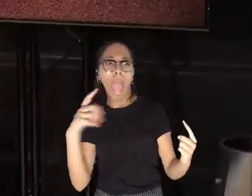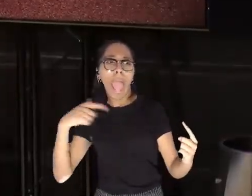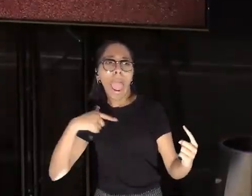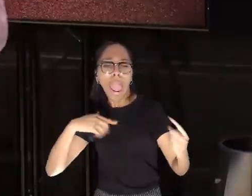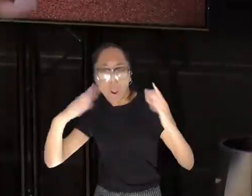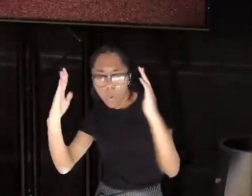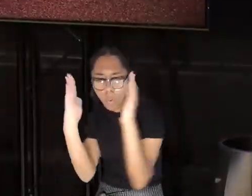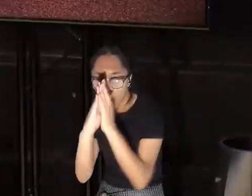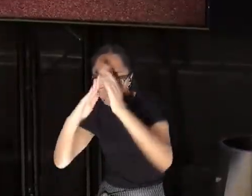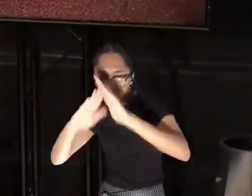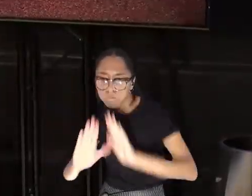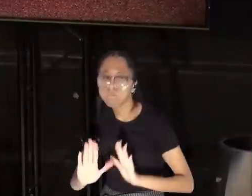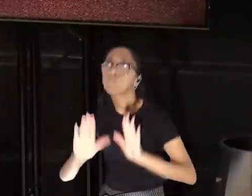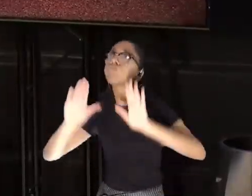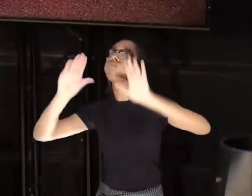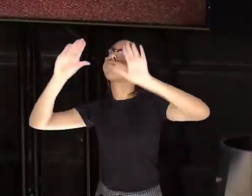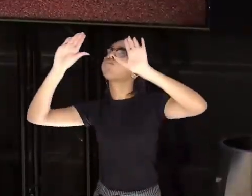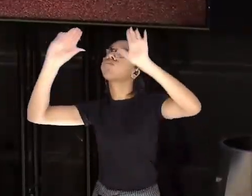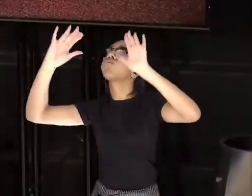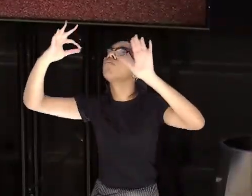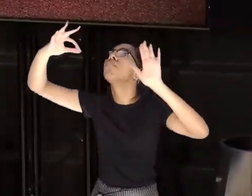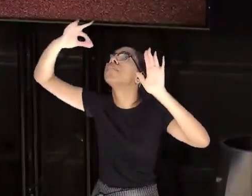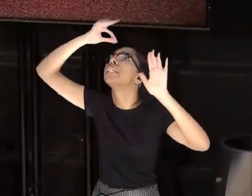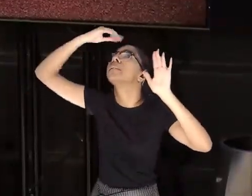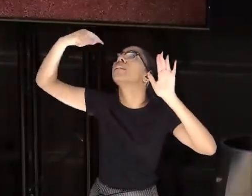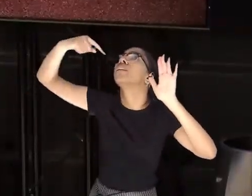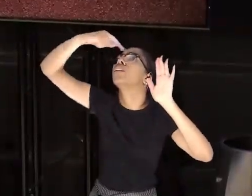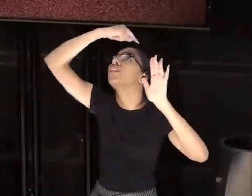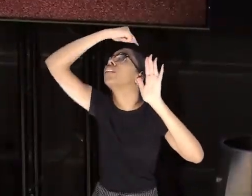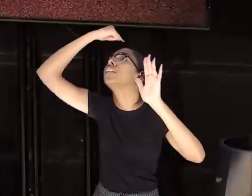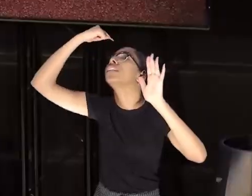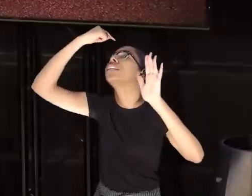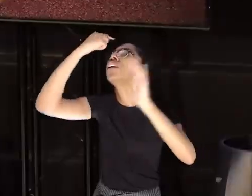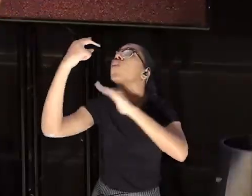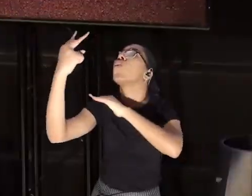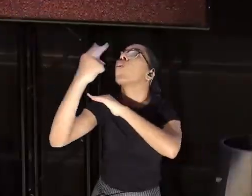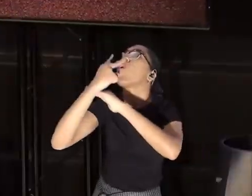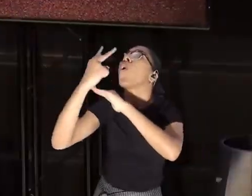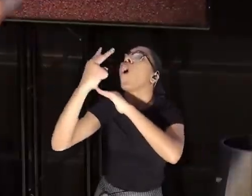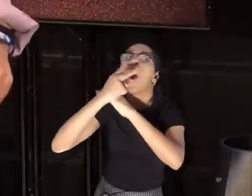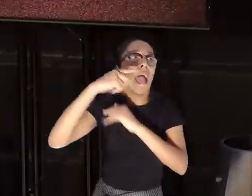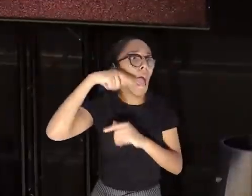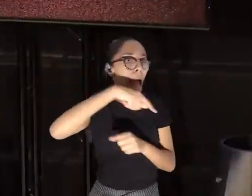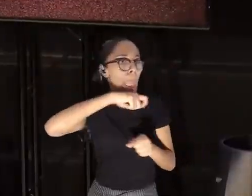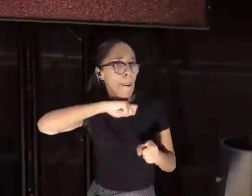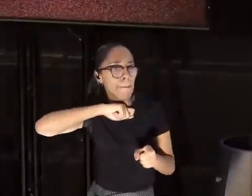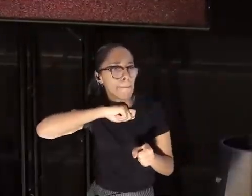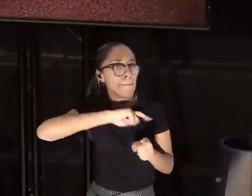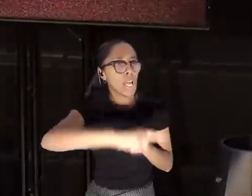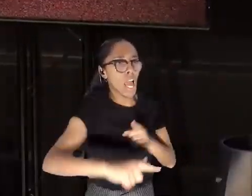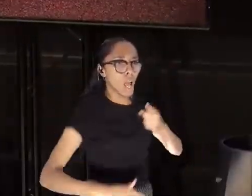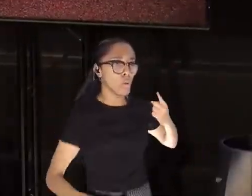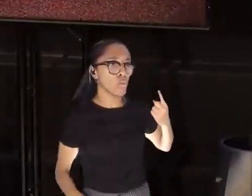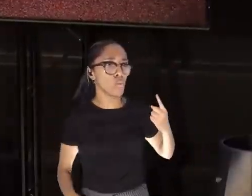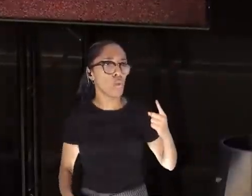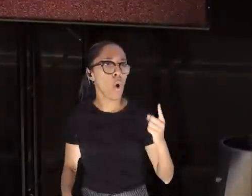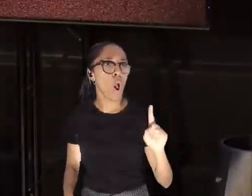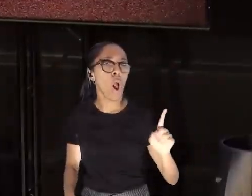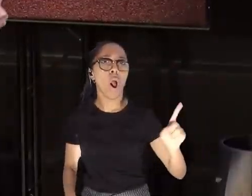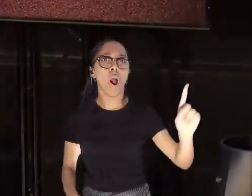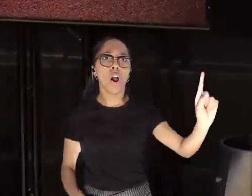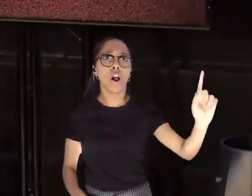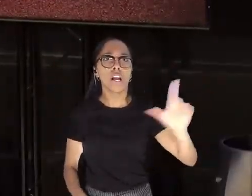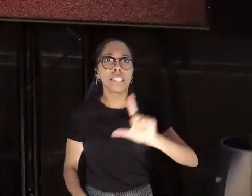minhas mãos e falar com aquele que Jesus disse: eu não vos deixarei órfãos, mas deixarei o meu Espírito. Você não